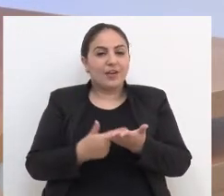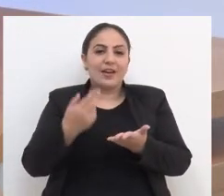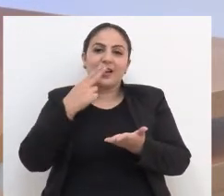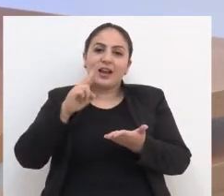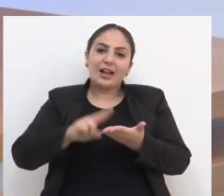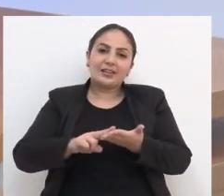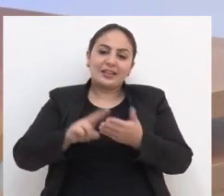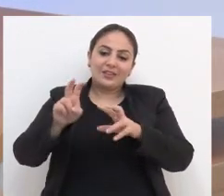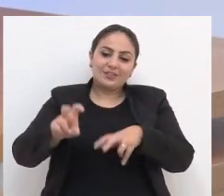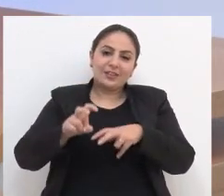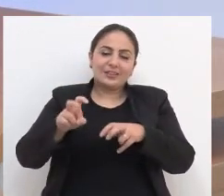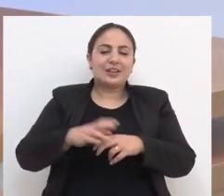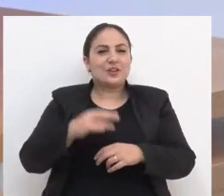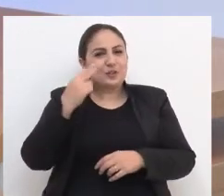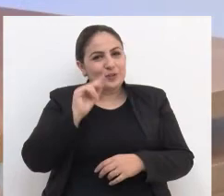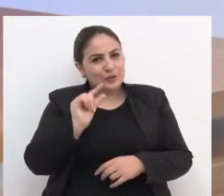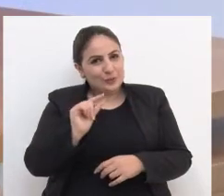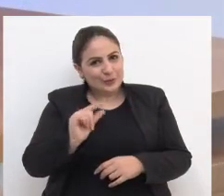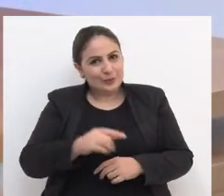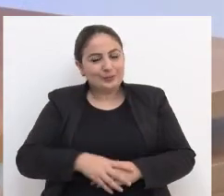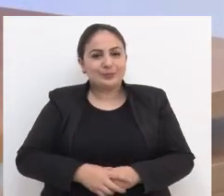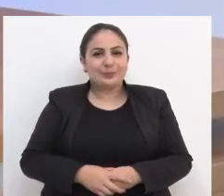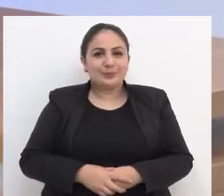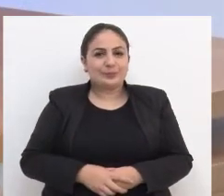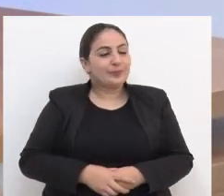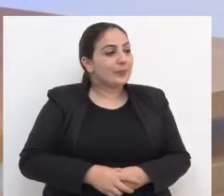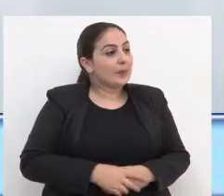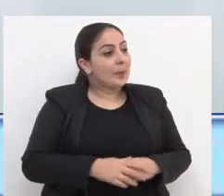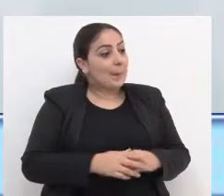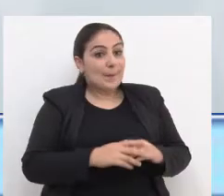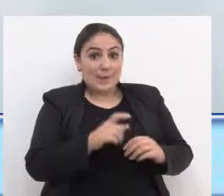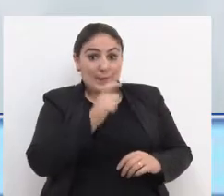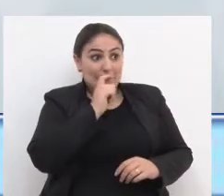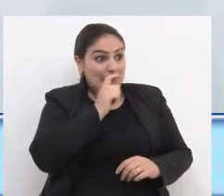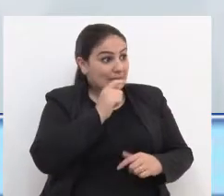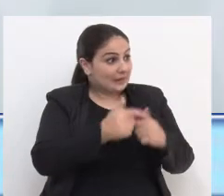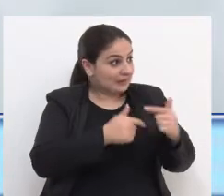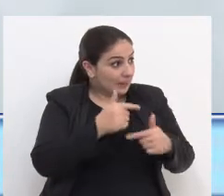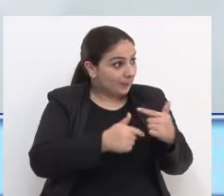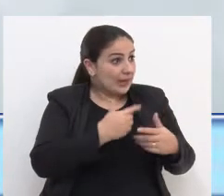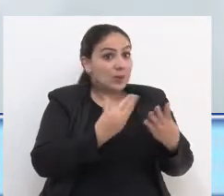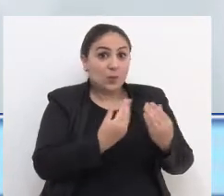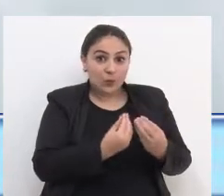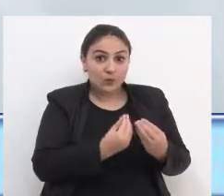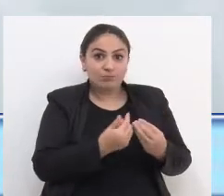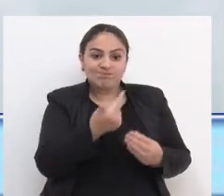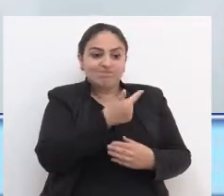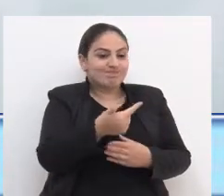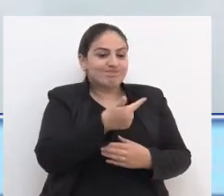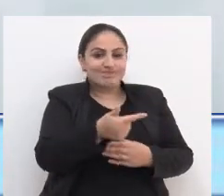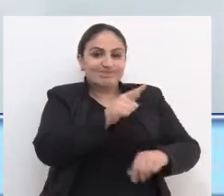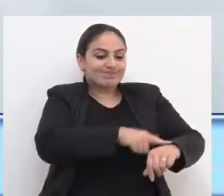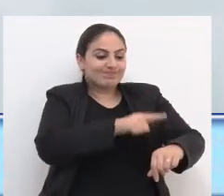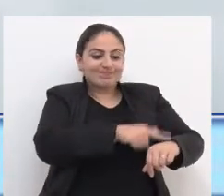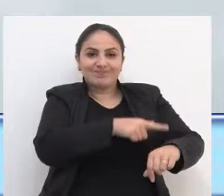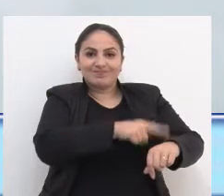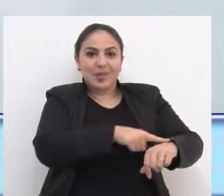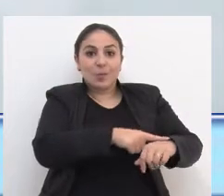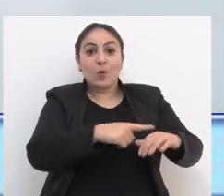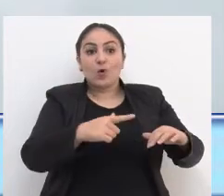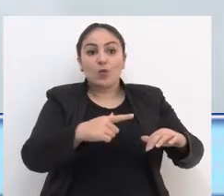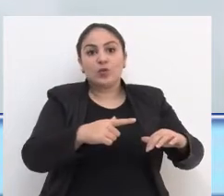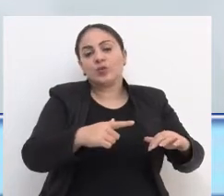As Cartas da Fazenda. Veja um trecho do programa. Um pai que trabalha demais, que não tem tempo